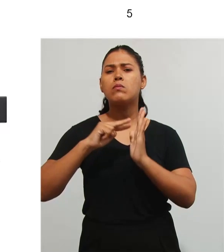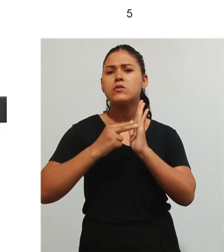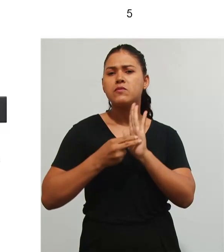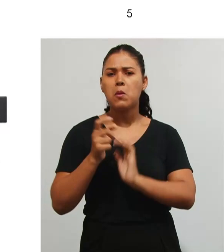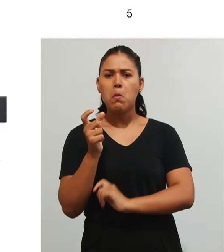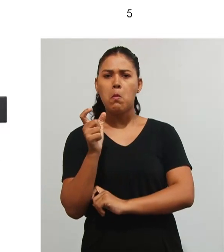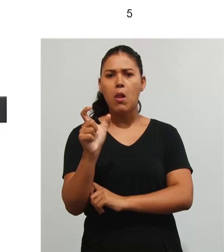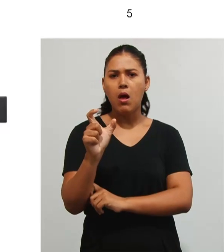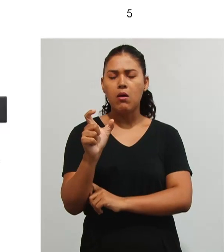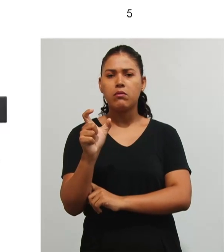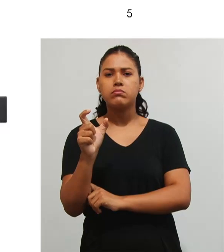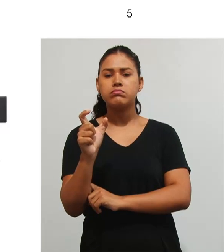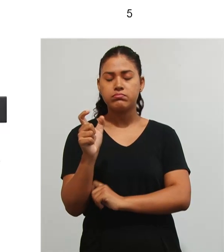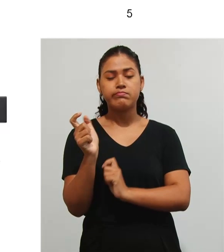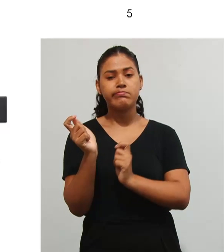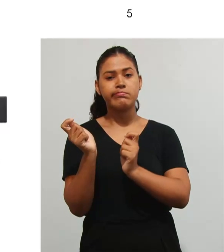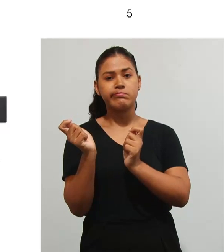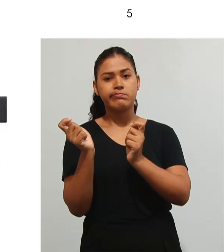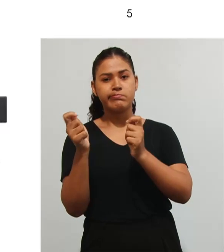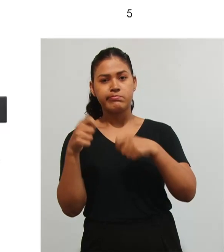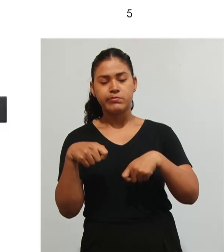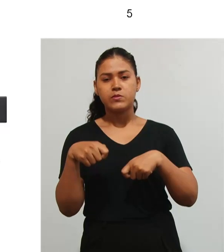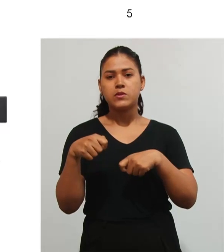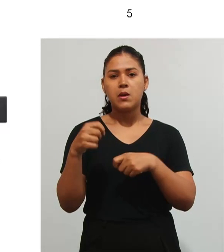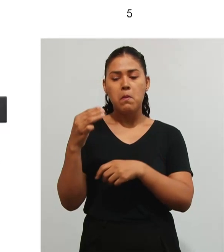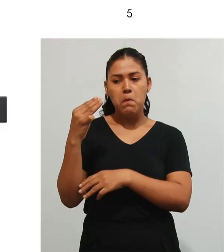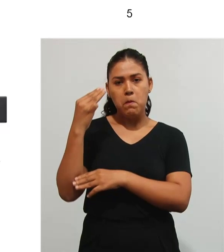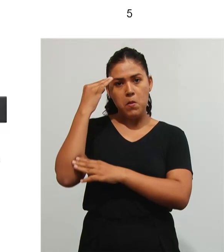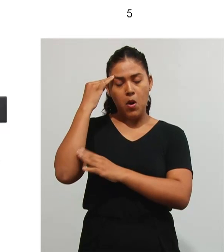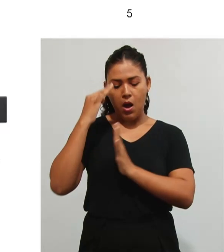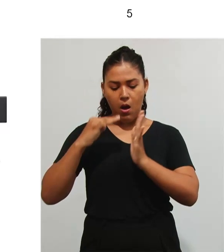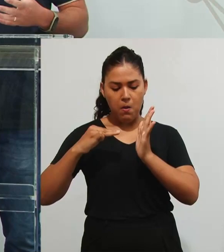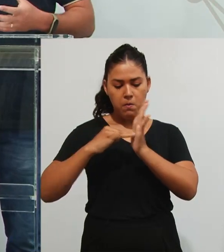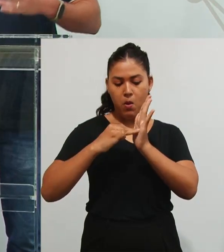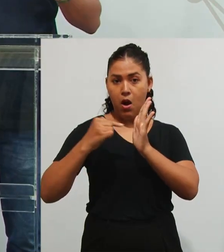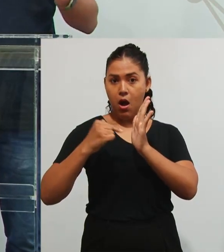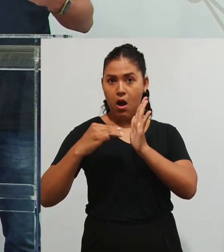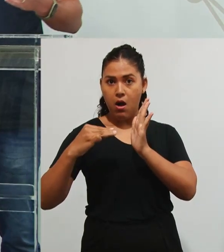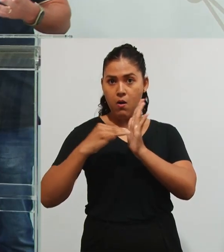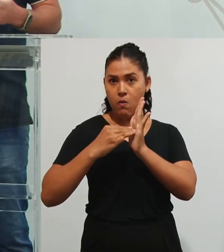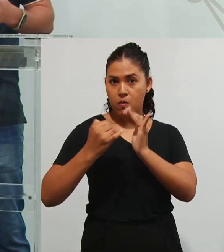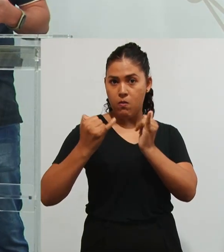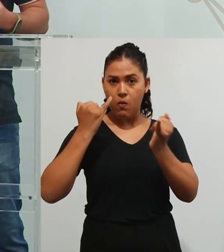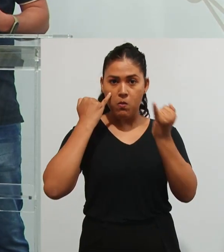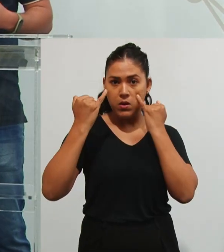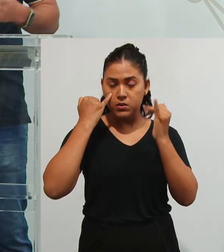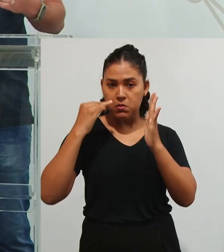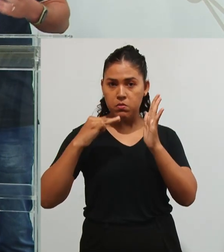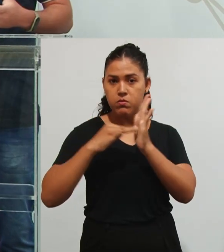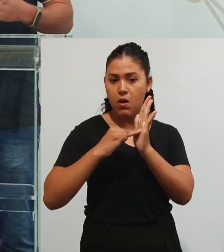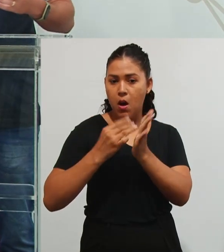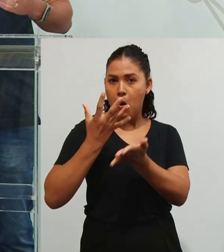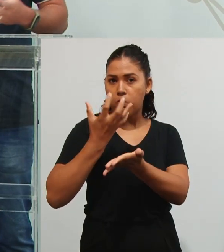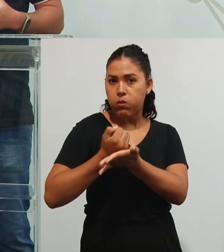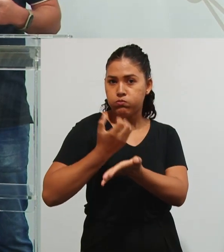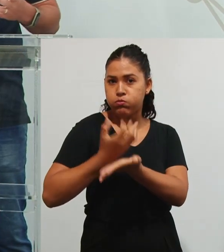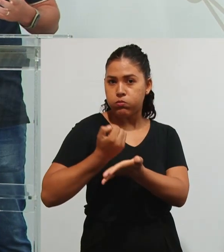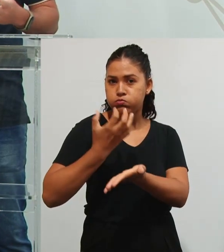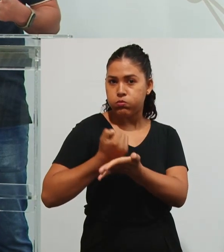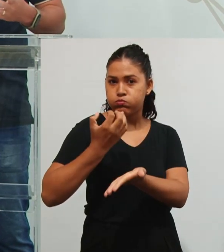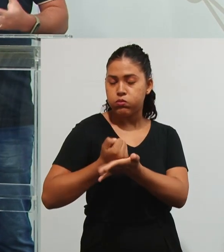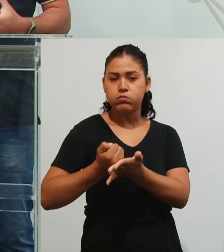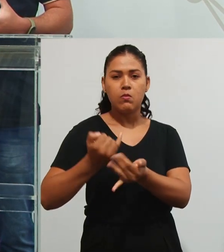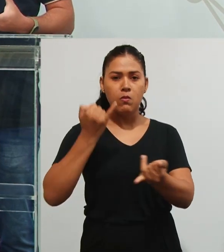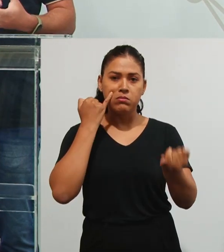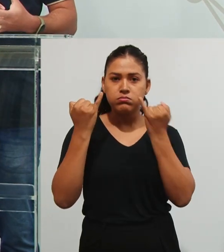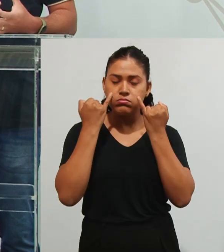volatilidade? Consiste na capacidade da memória armazenar dados ou reter dados somente enquanto ela